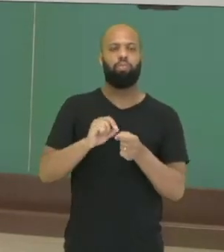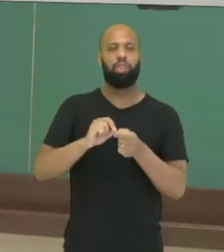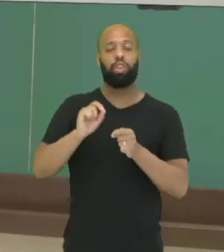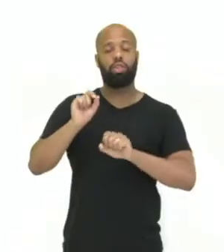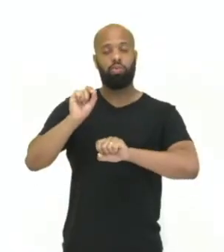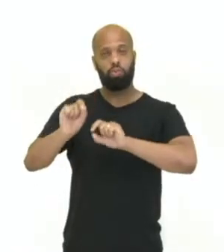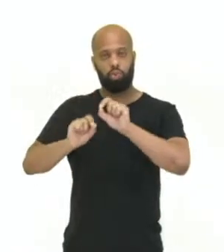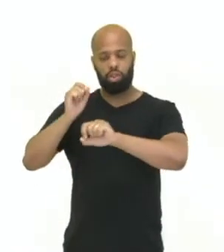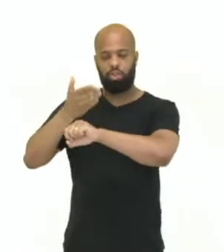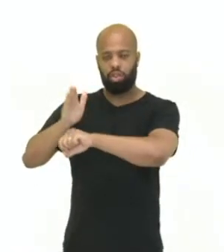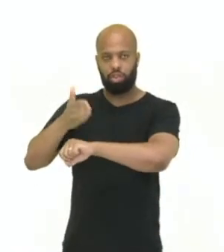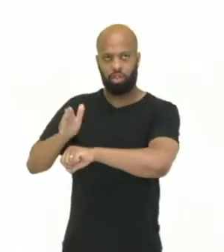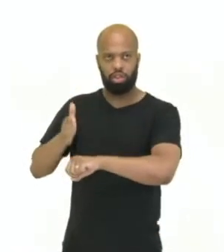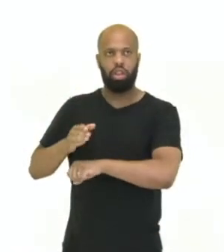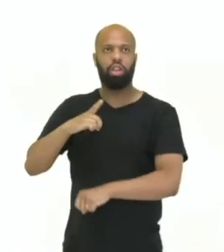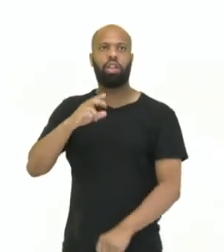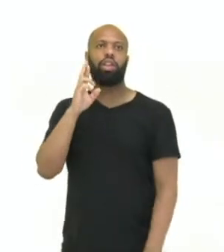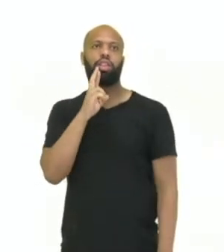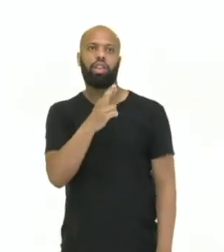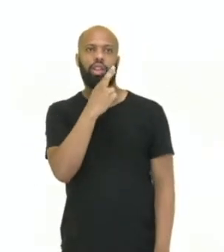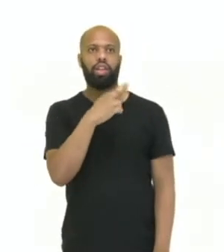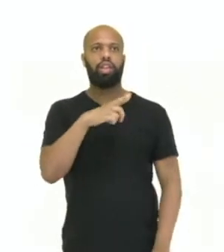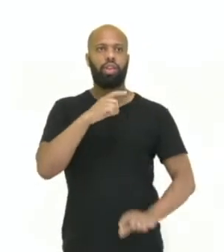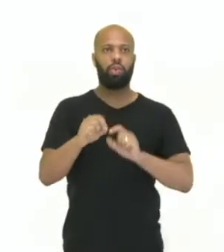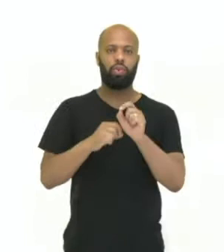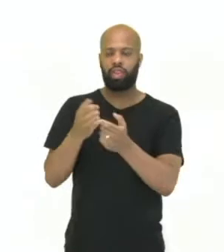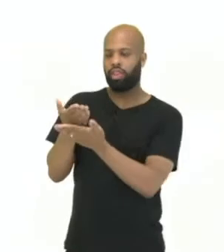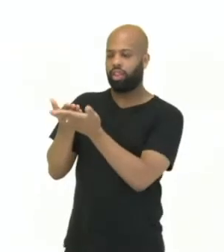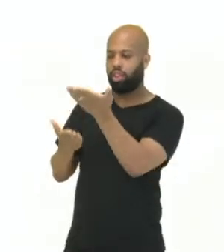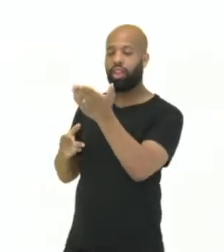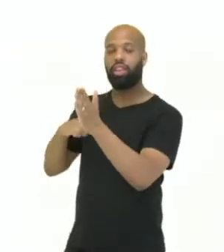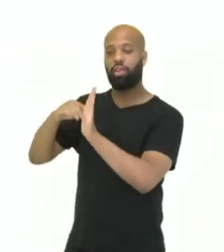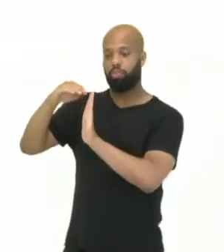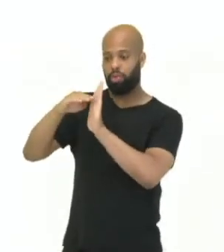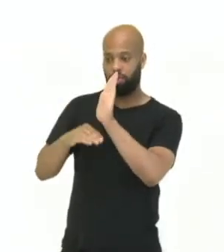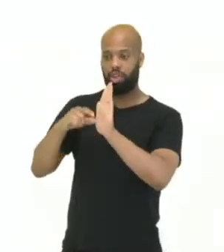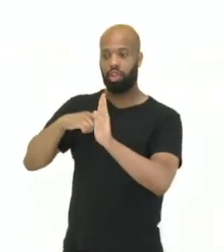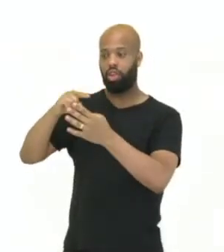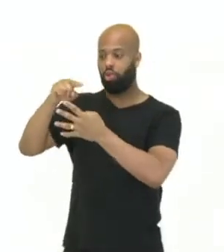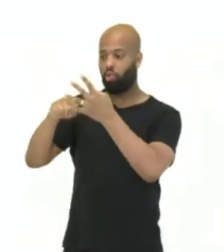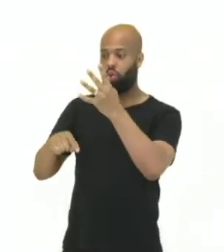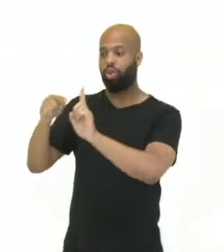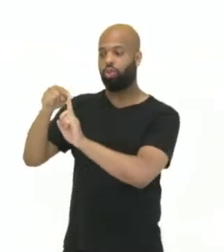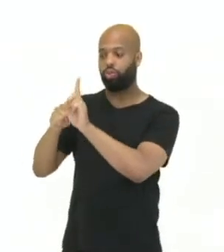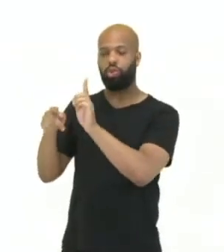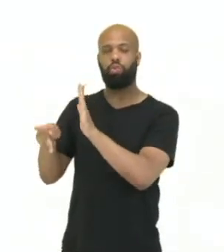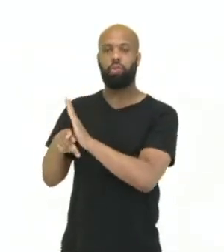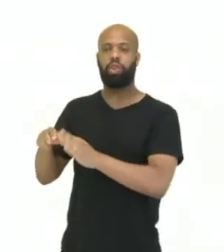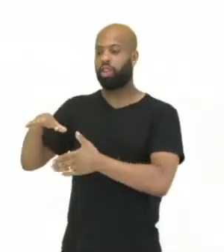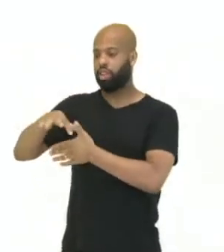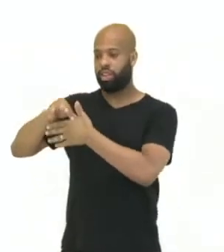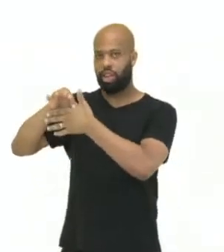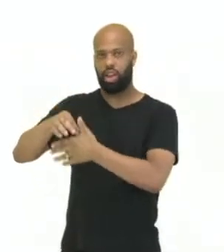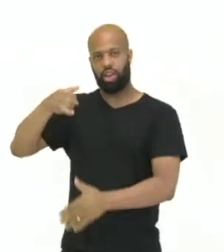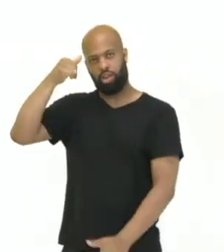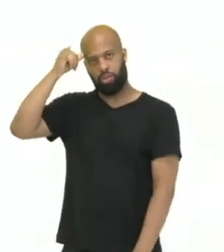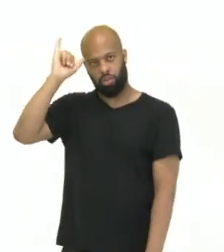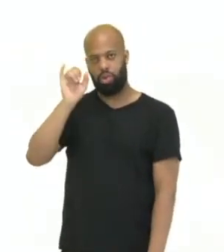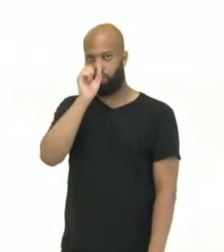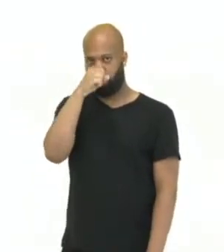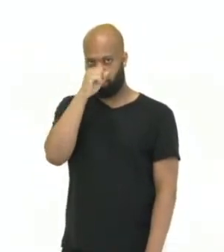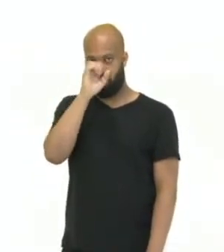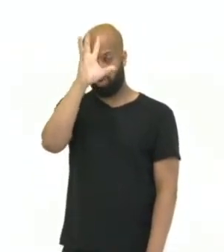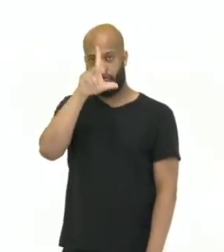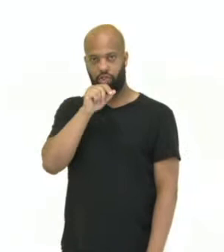praticando? Um restaurante oferece em seu cardápio quatro tipos diferentes de carne. Boi, porco, frango